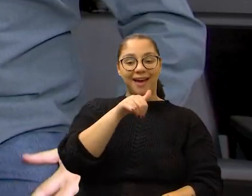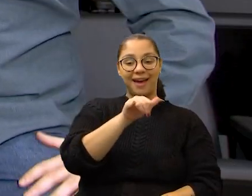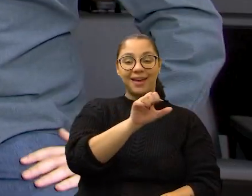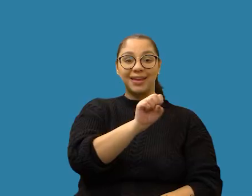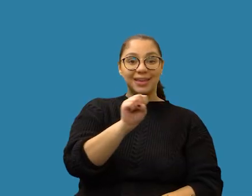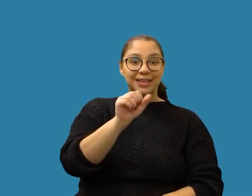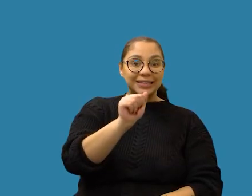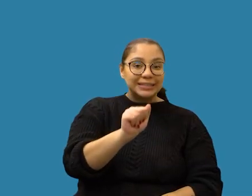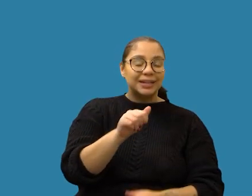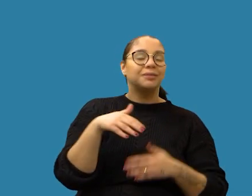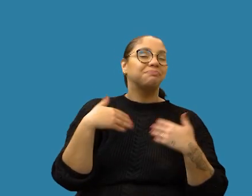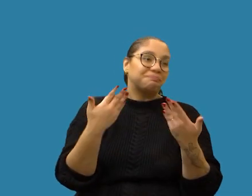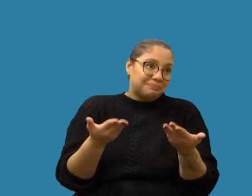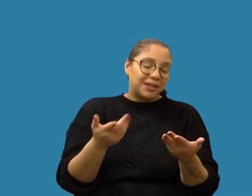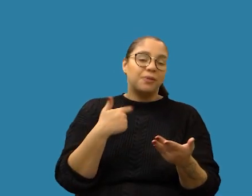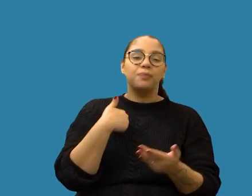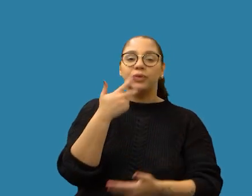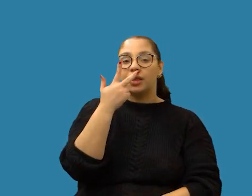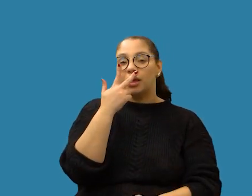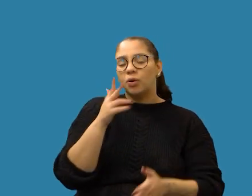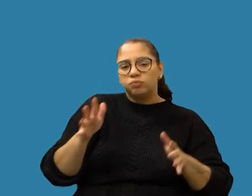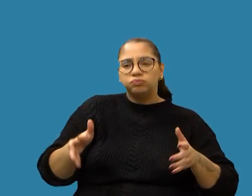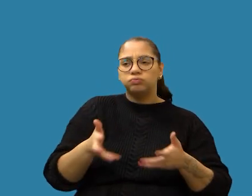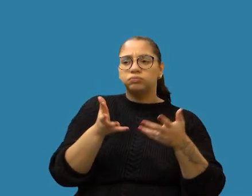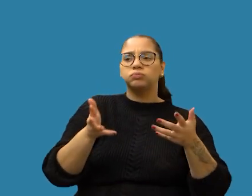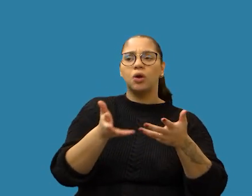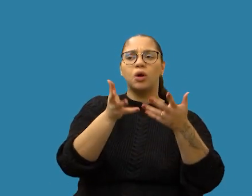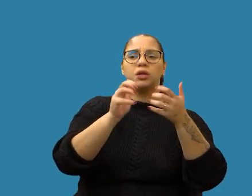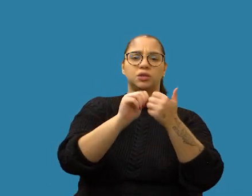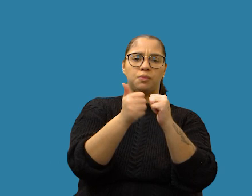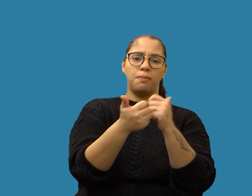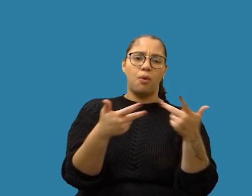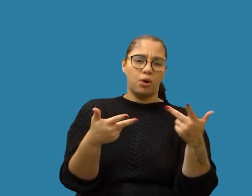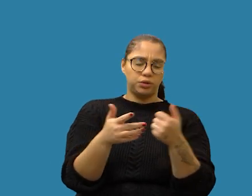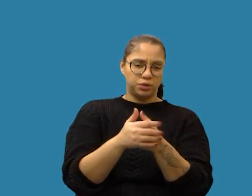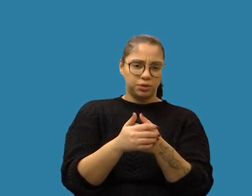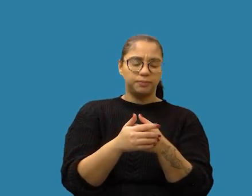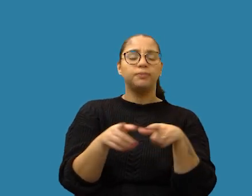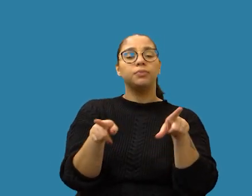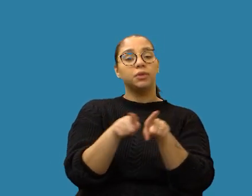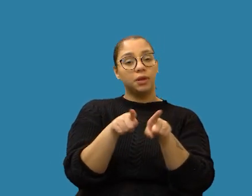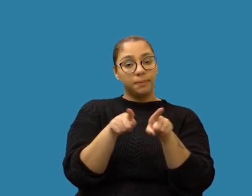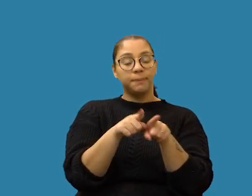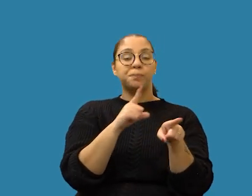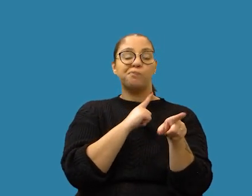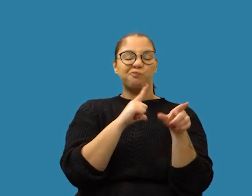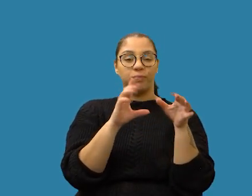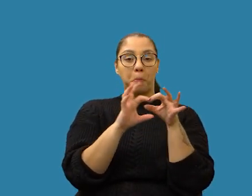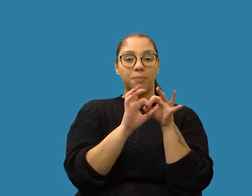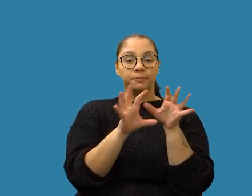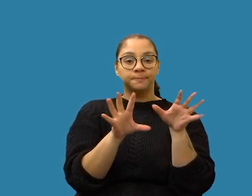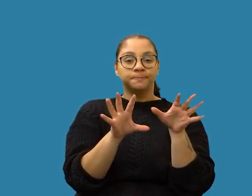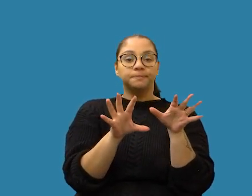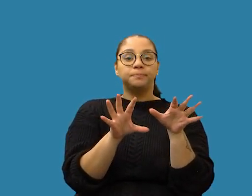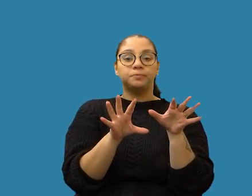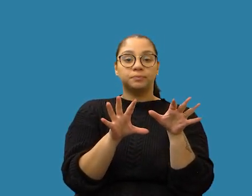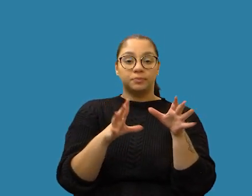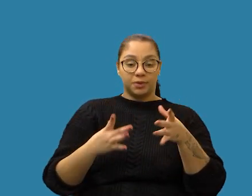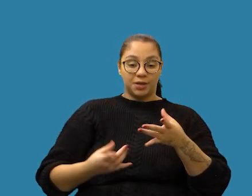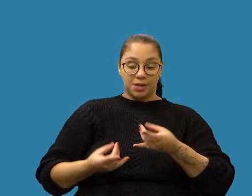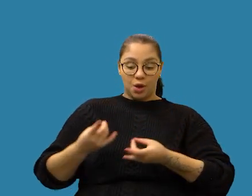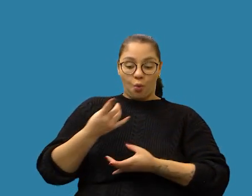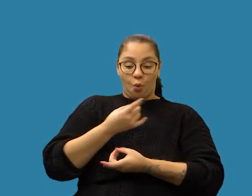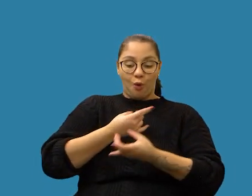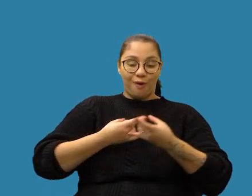Raíssa. Então, eu acho assim, eu incentivo todo esporte, né? Porque, inclusive, ele libera, né,